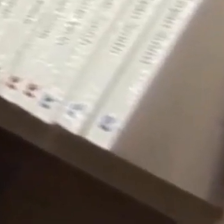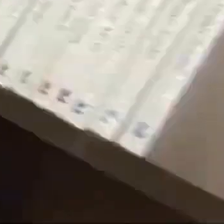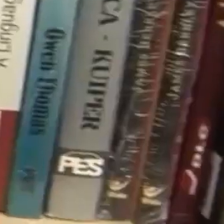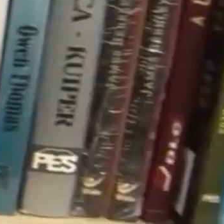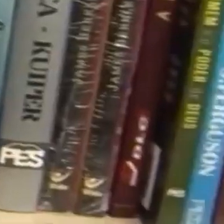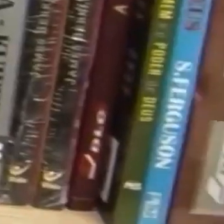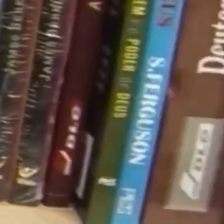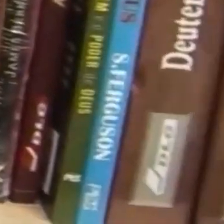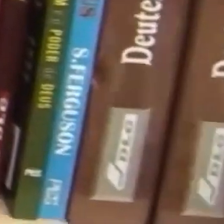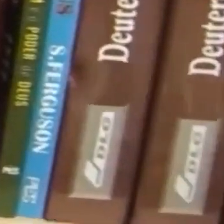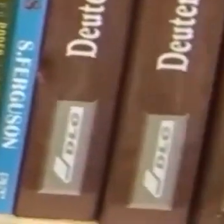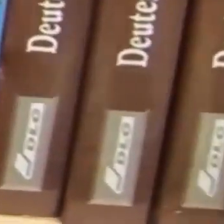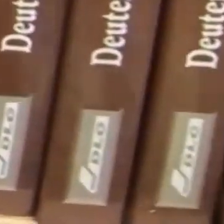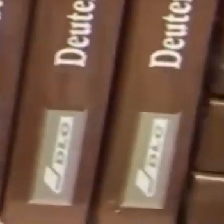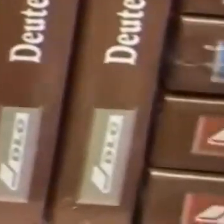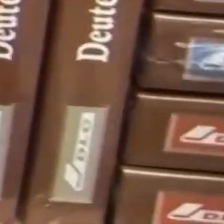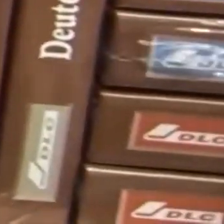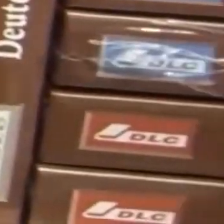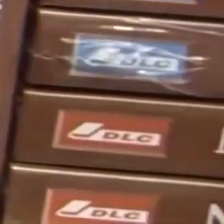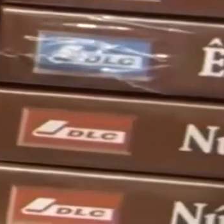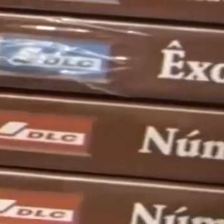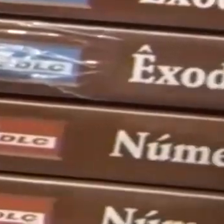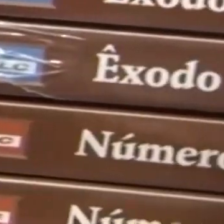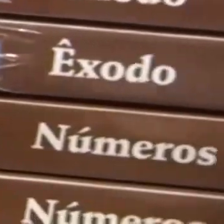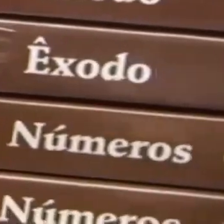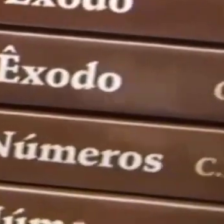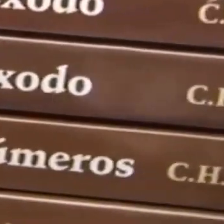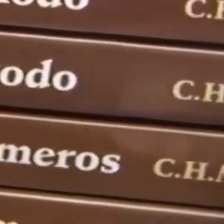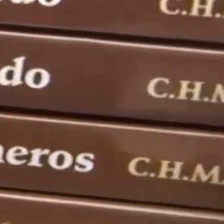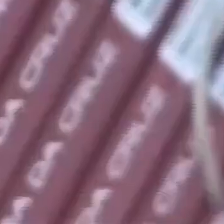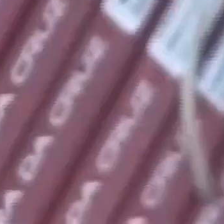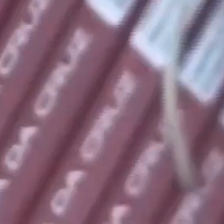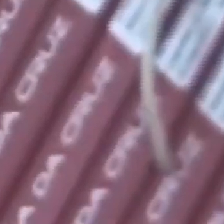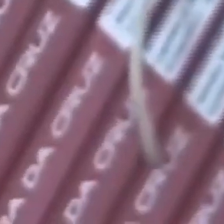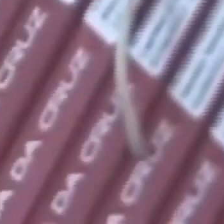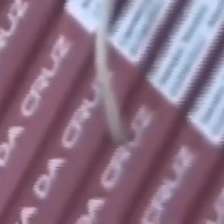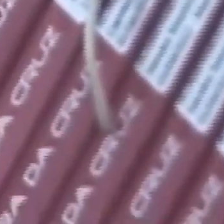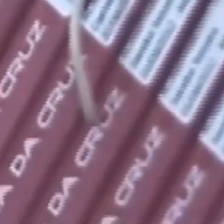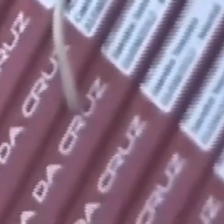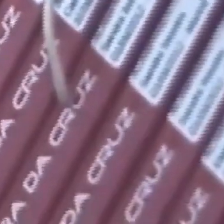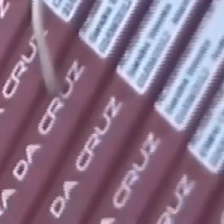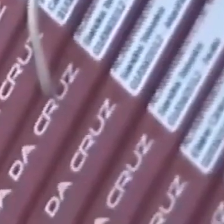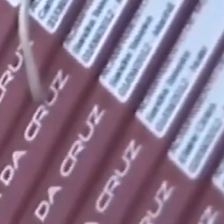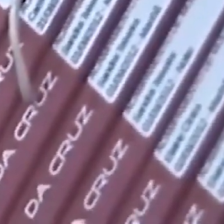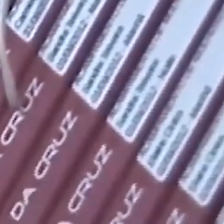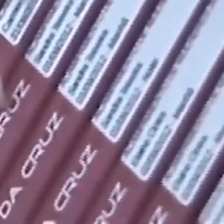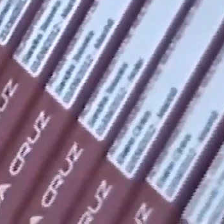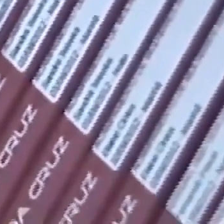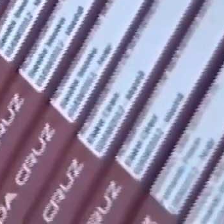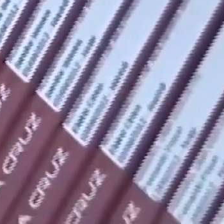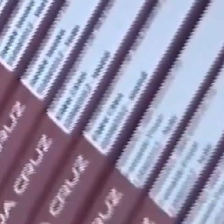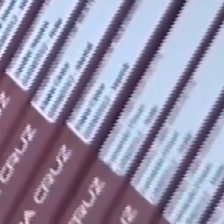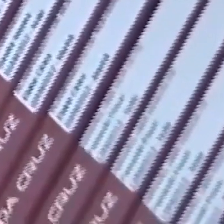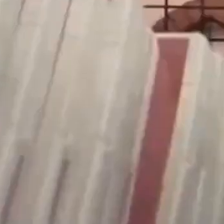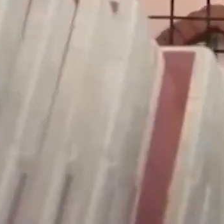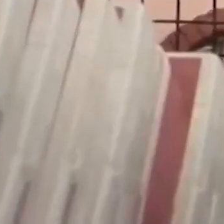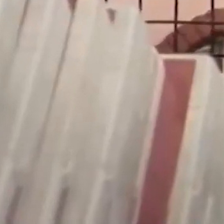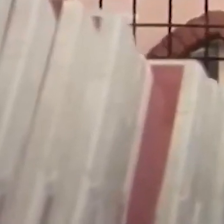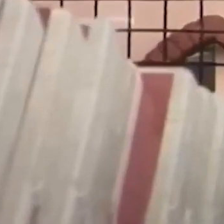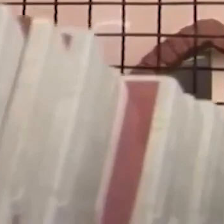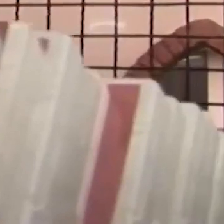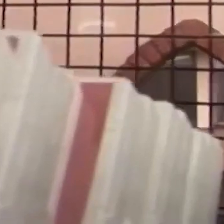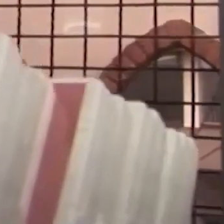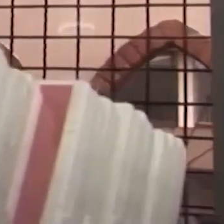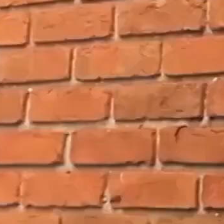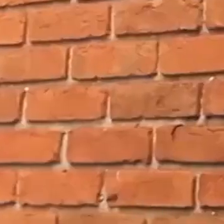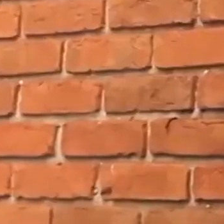comentários bíblicos e muito mais. Dispomos também de um acervo de CDs e DVDs das mais de 5.000 mensagens ministradas